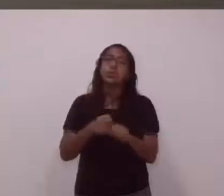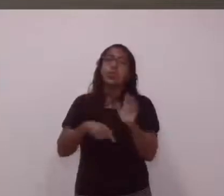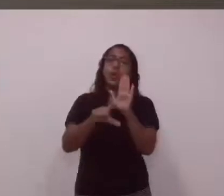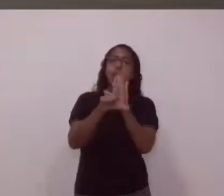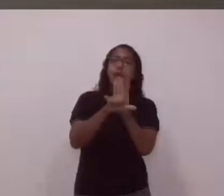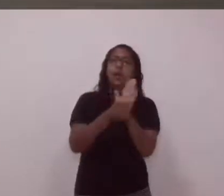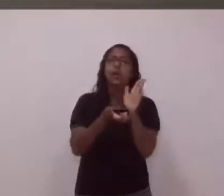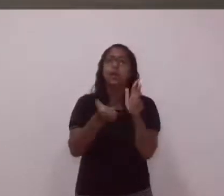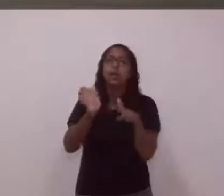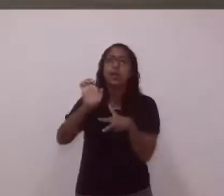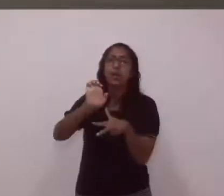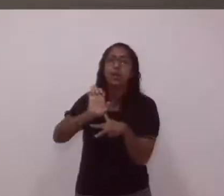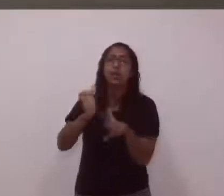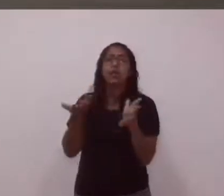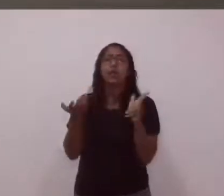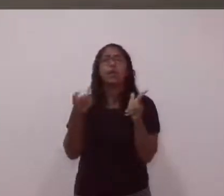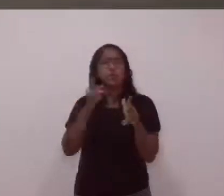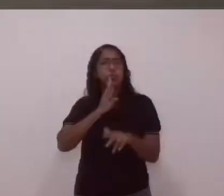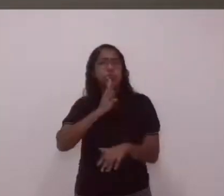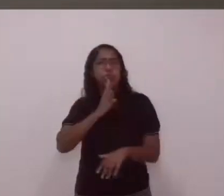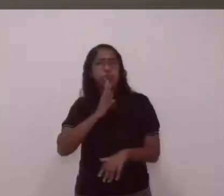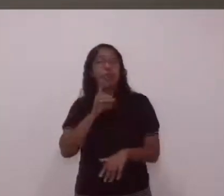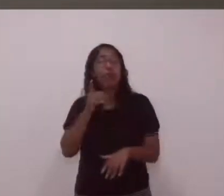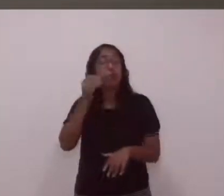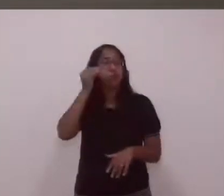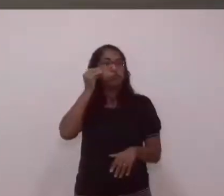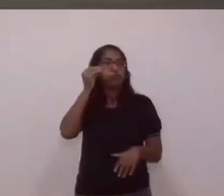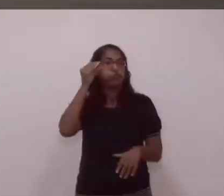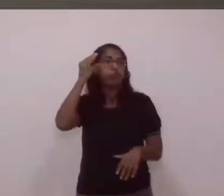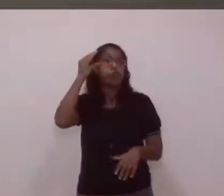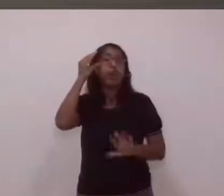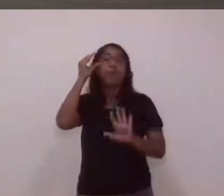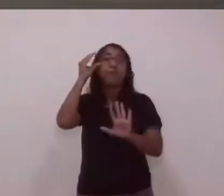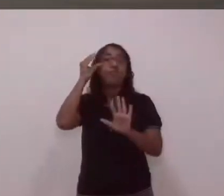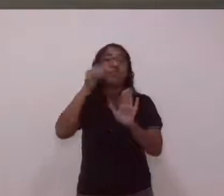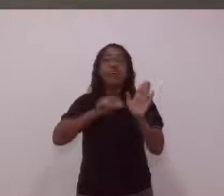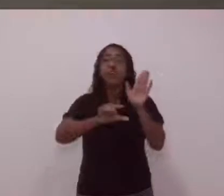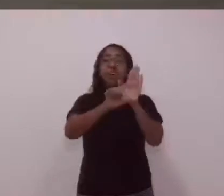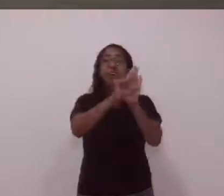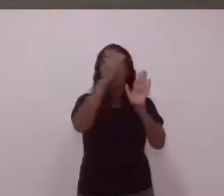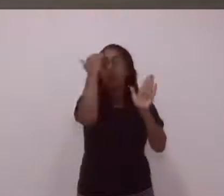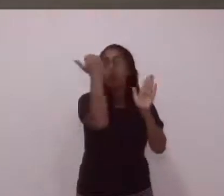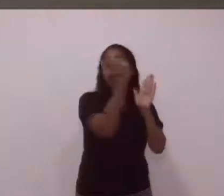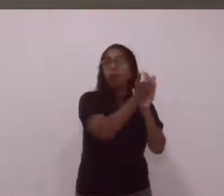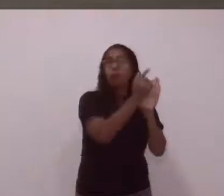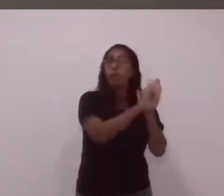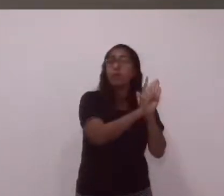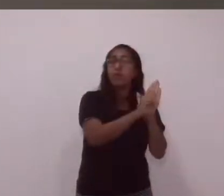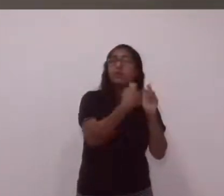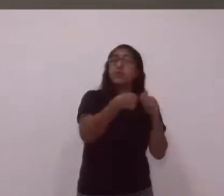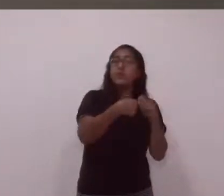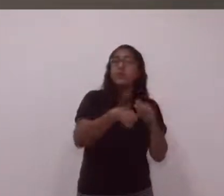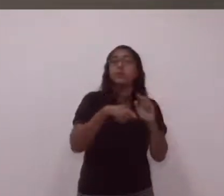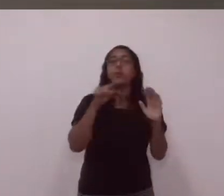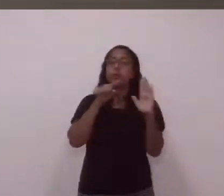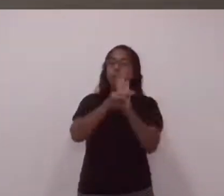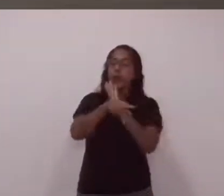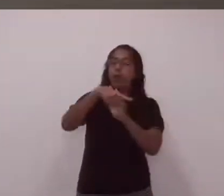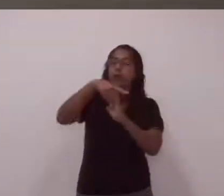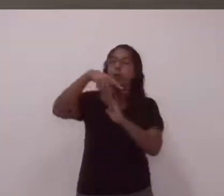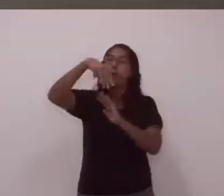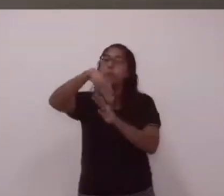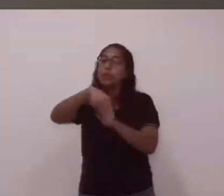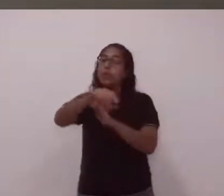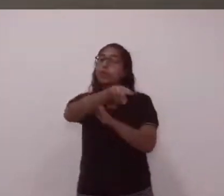executivo e mesmo com todo esse conhecimento não seguiu o básico que era perguntar para a polícia militar quais